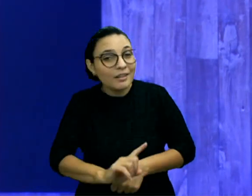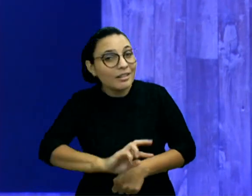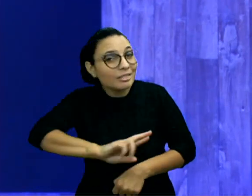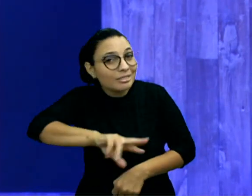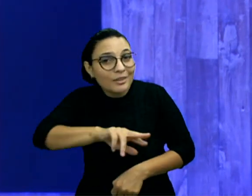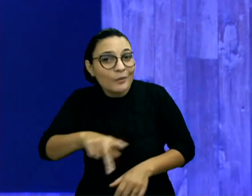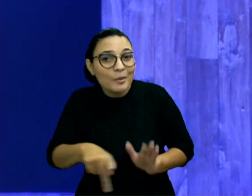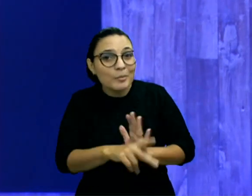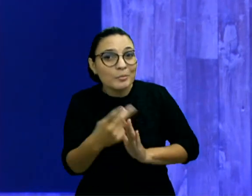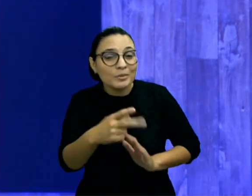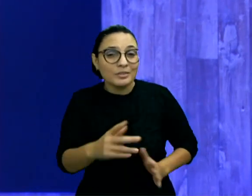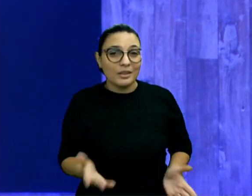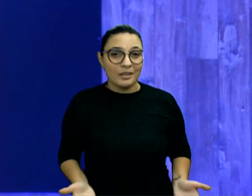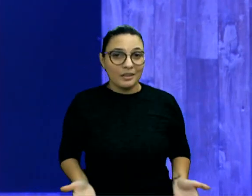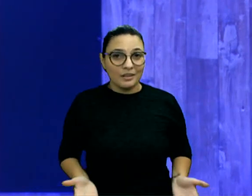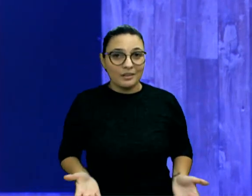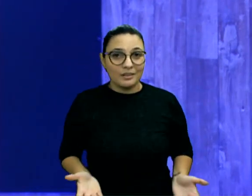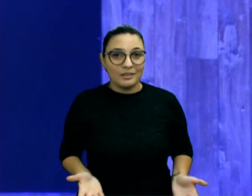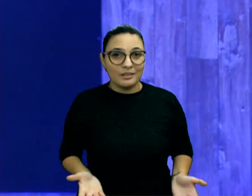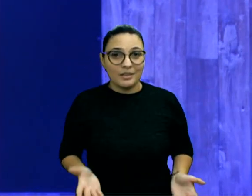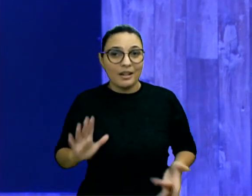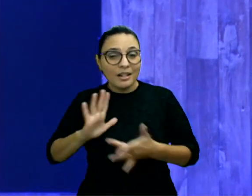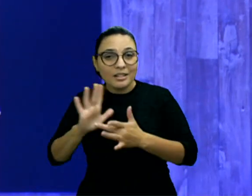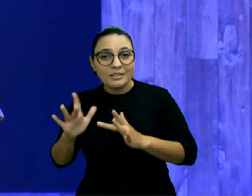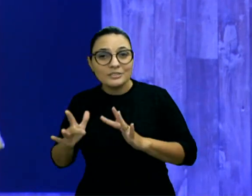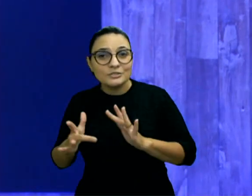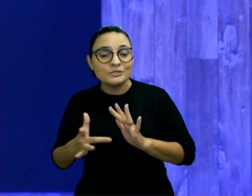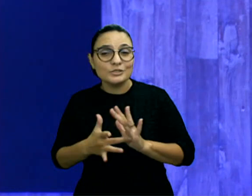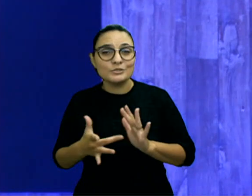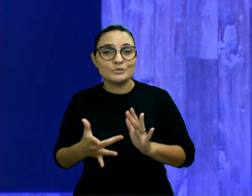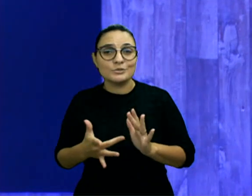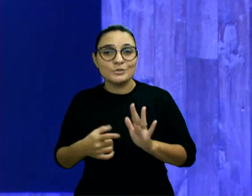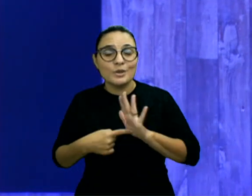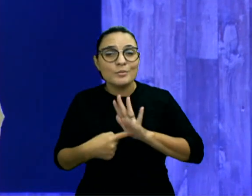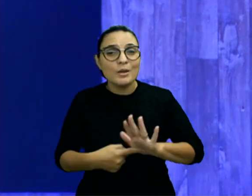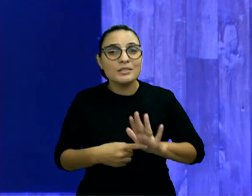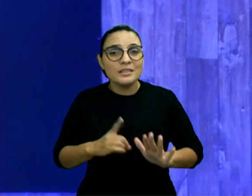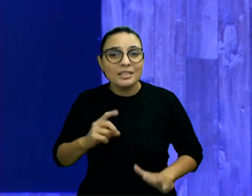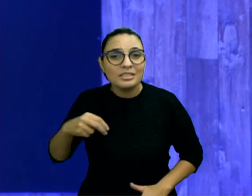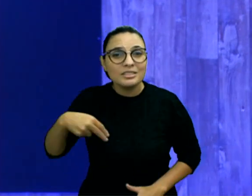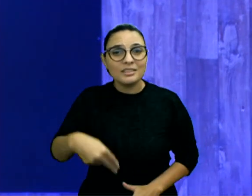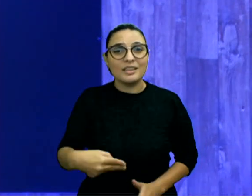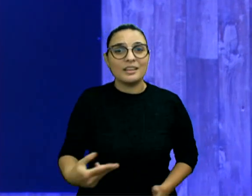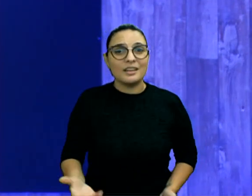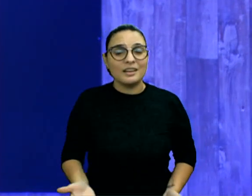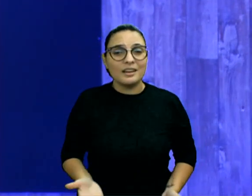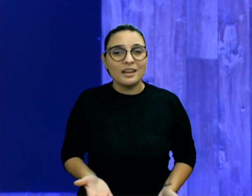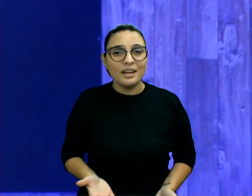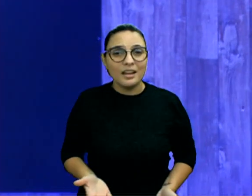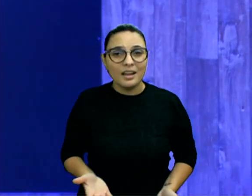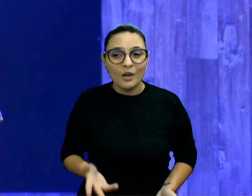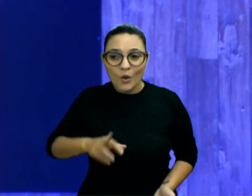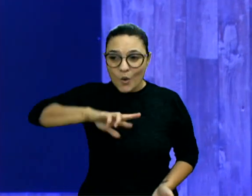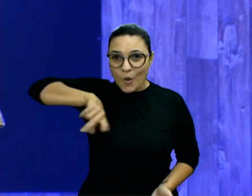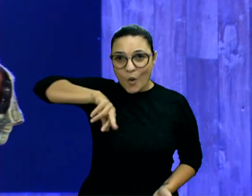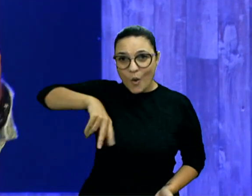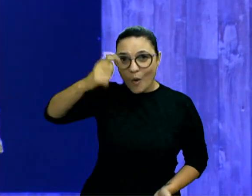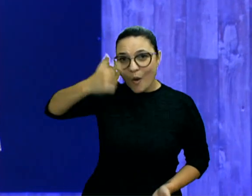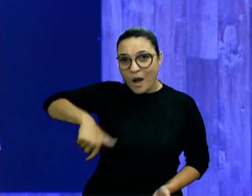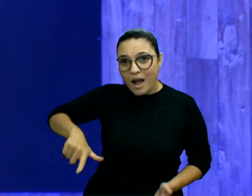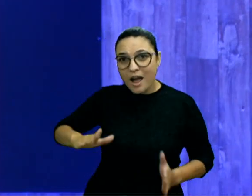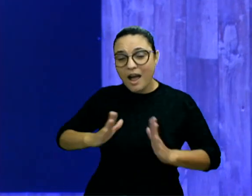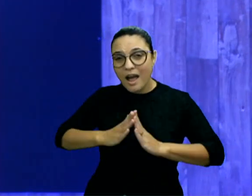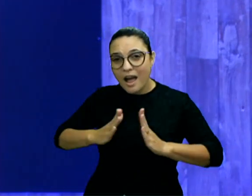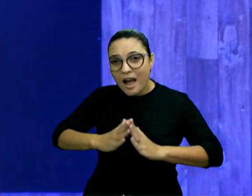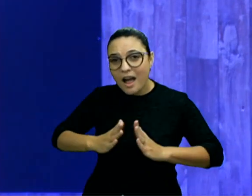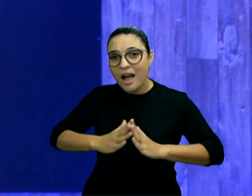ali sendo, ele tinha uma posição de destaque, mas não era a sua casa, não era o seu país, não